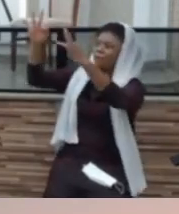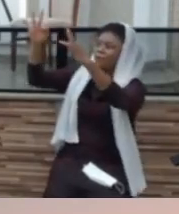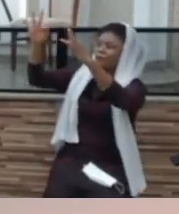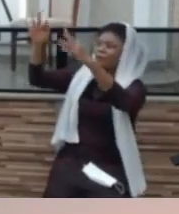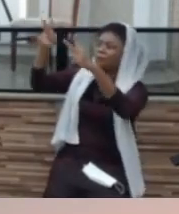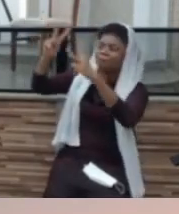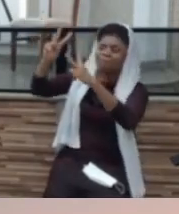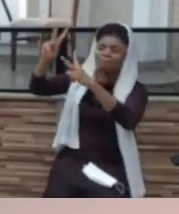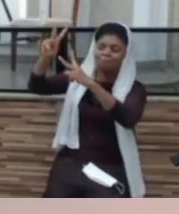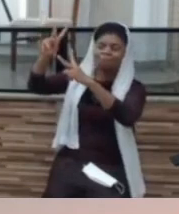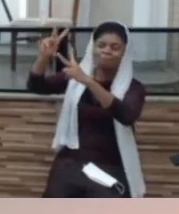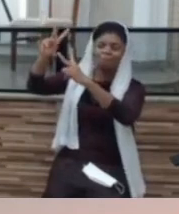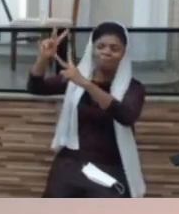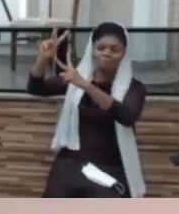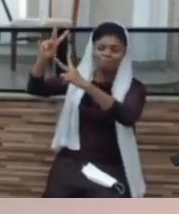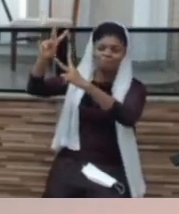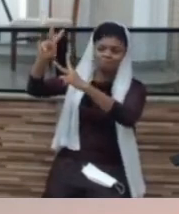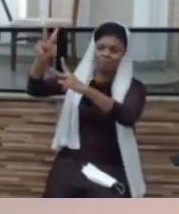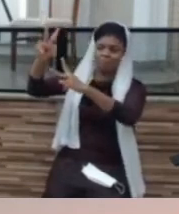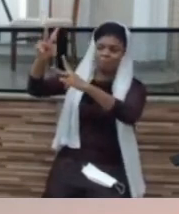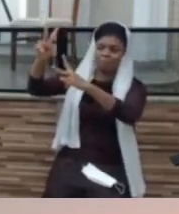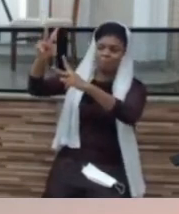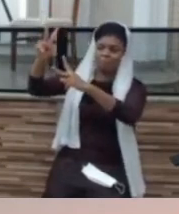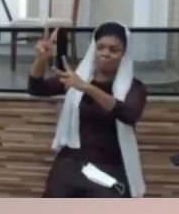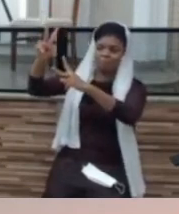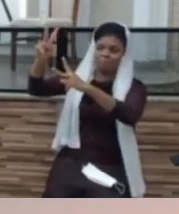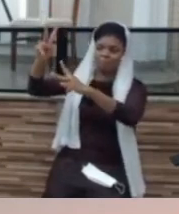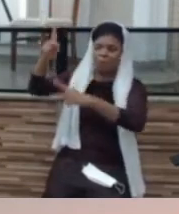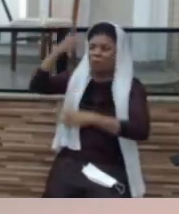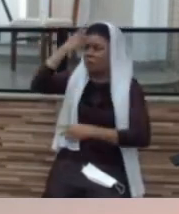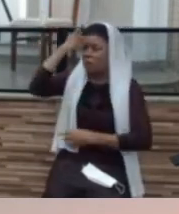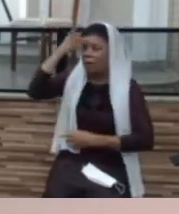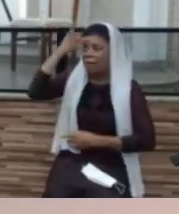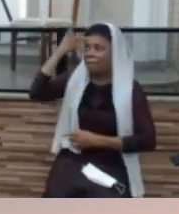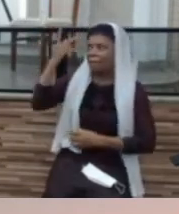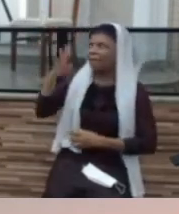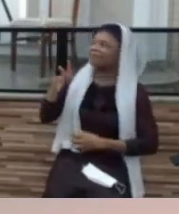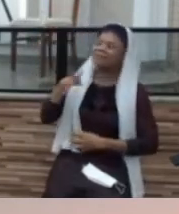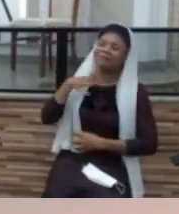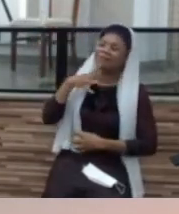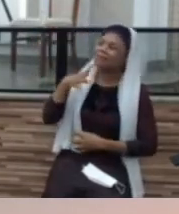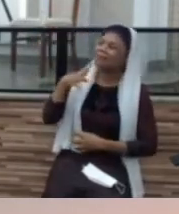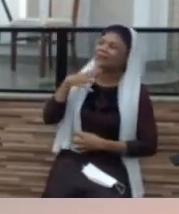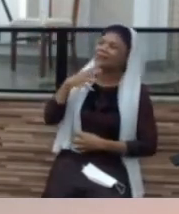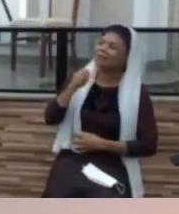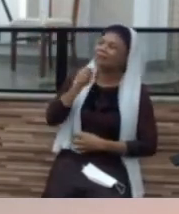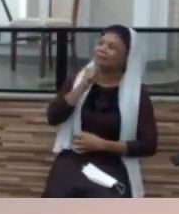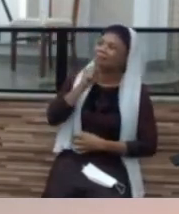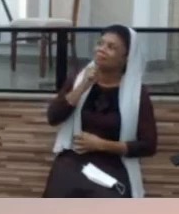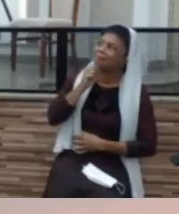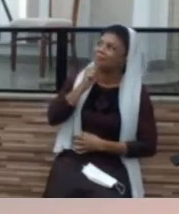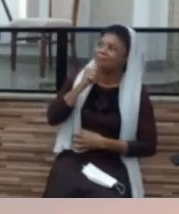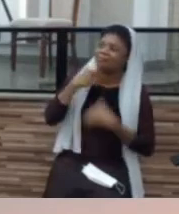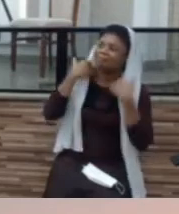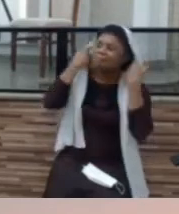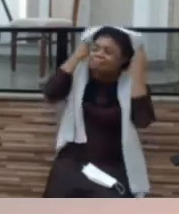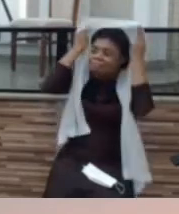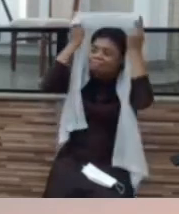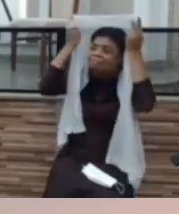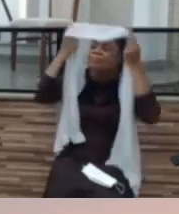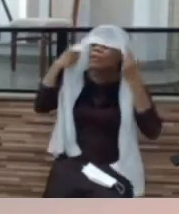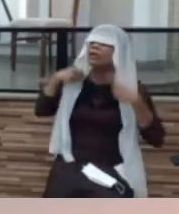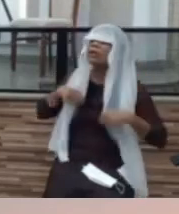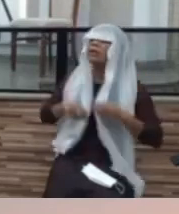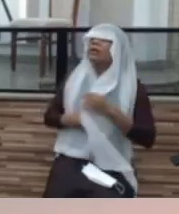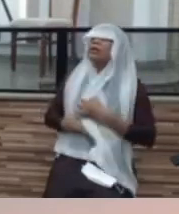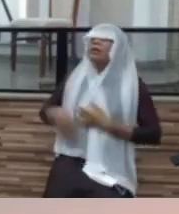fazer. Tem muitos que ainda não conhecem quem é Cristo. Porque, irmão, Cristo, o Cristo, irmãos, histórico, né,